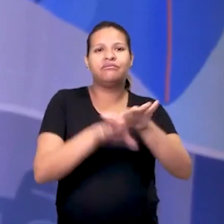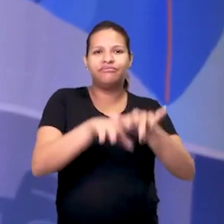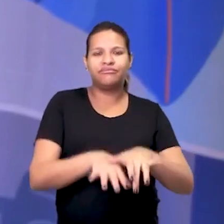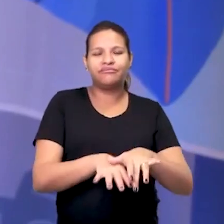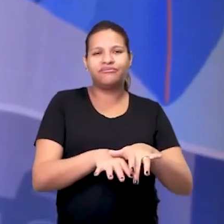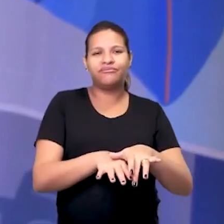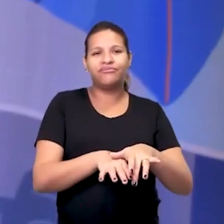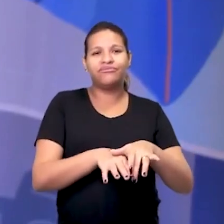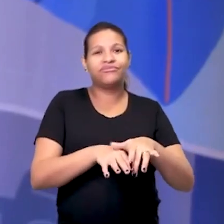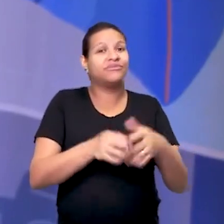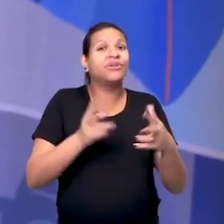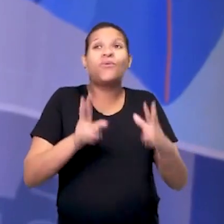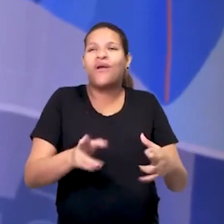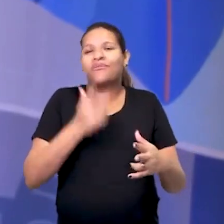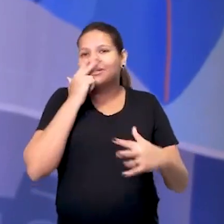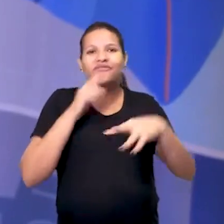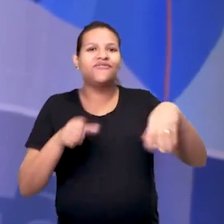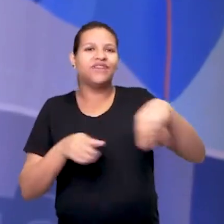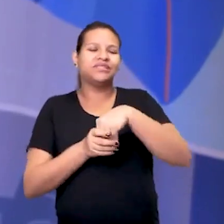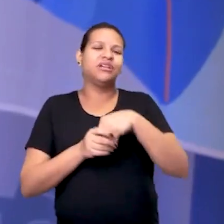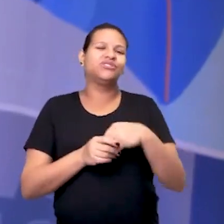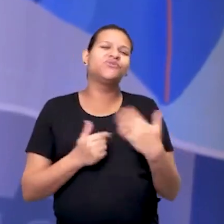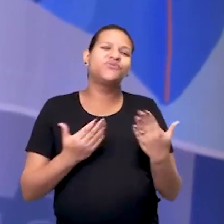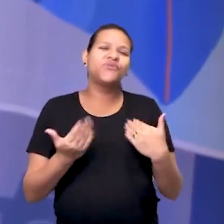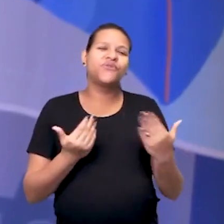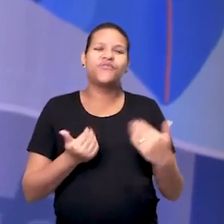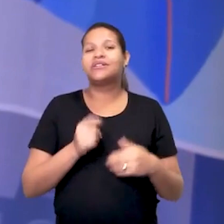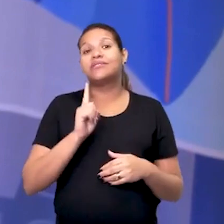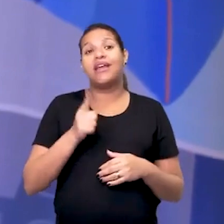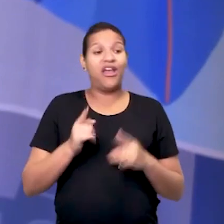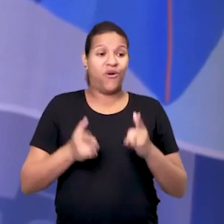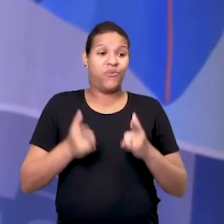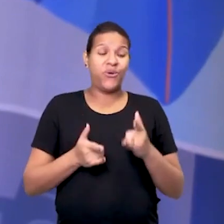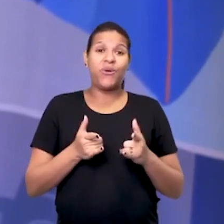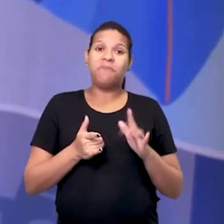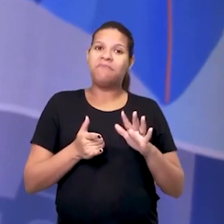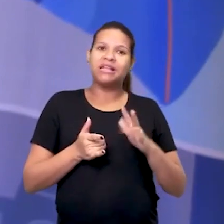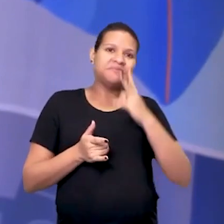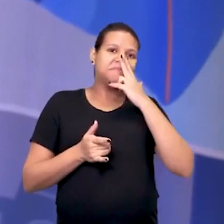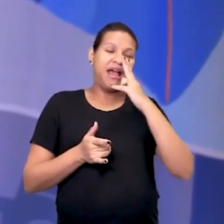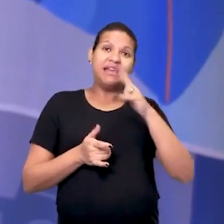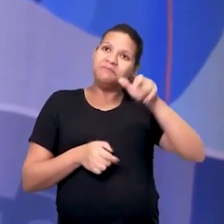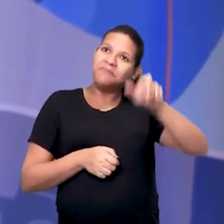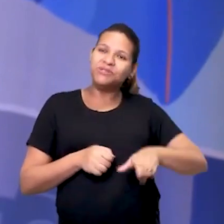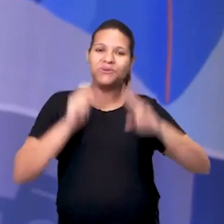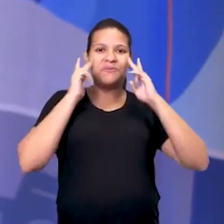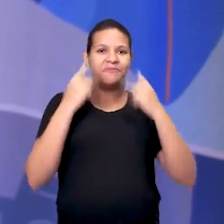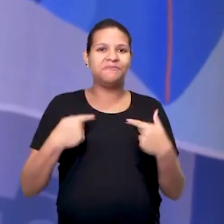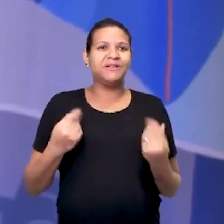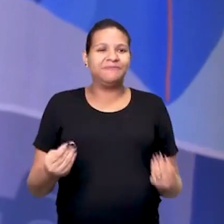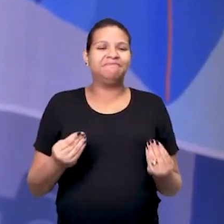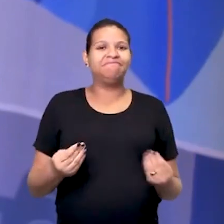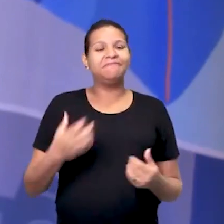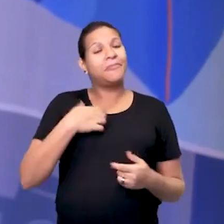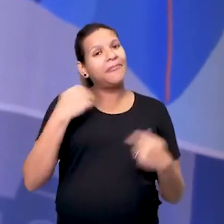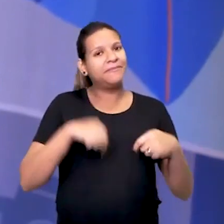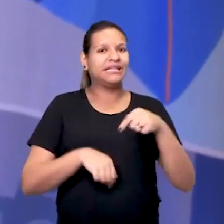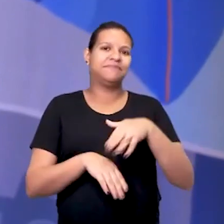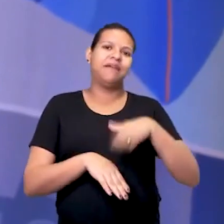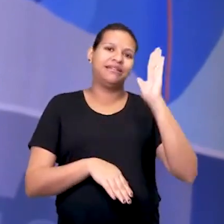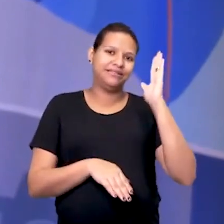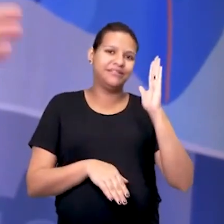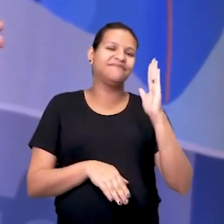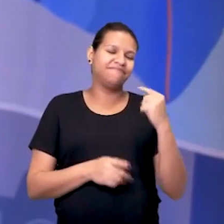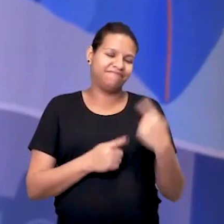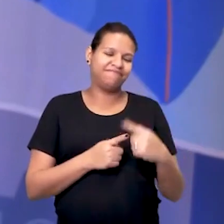daquele momento ali de de conversa então acho que a conversa tem que ser mais familiar e mais personalizada né Cada